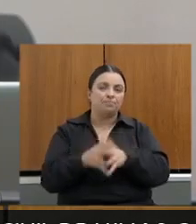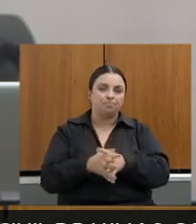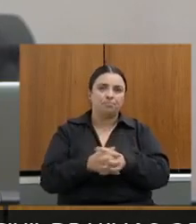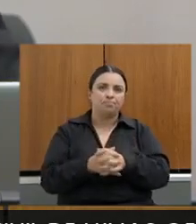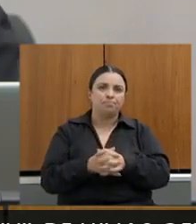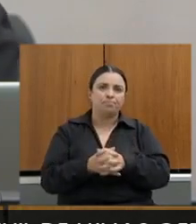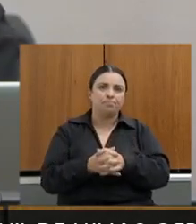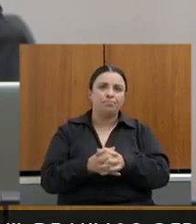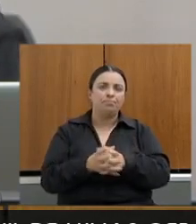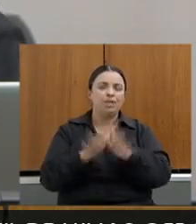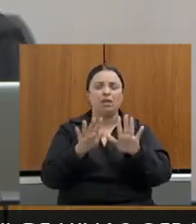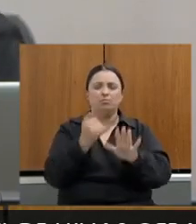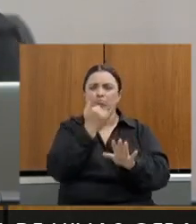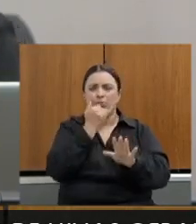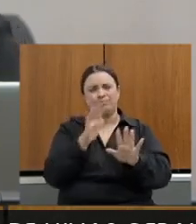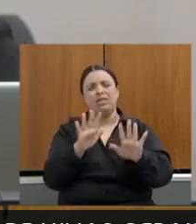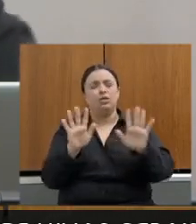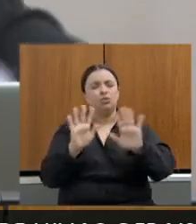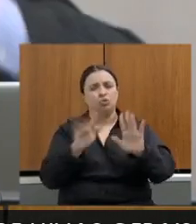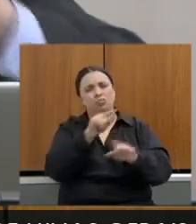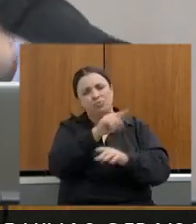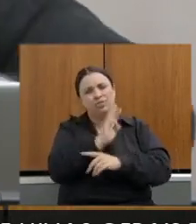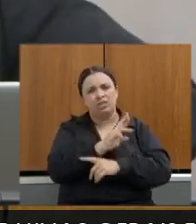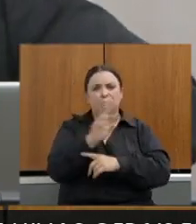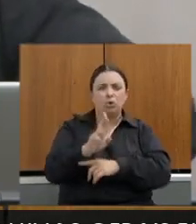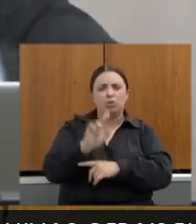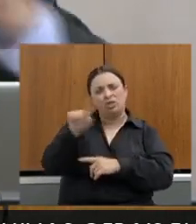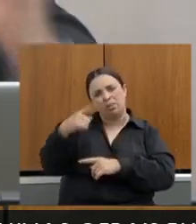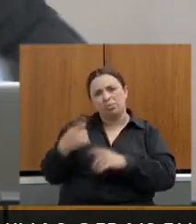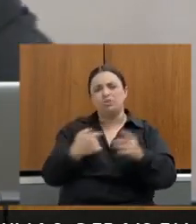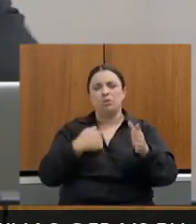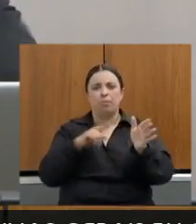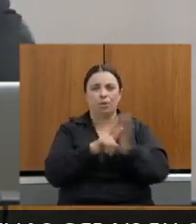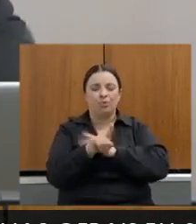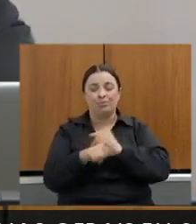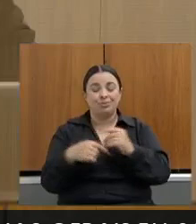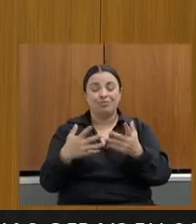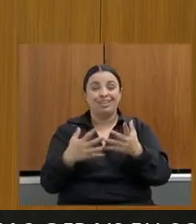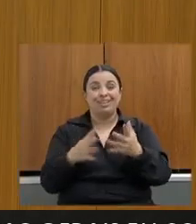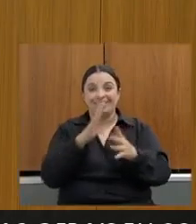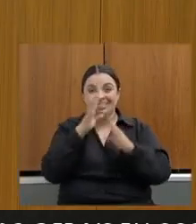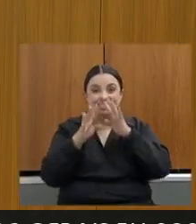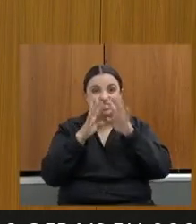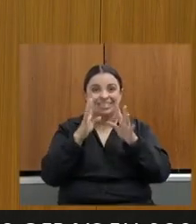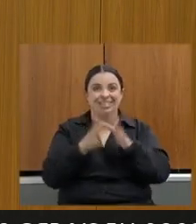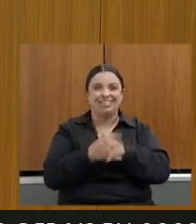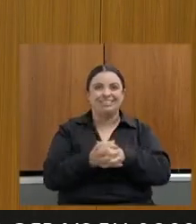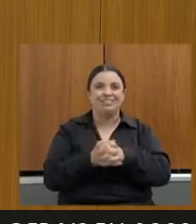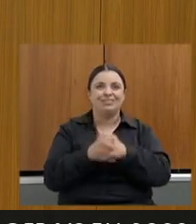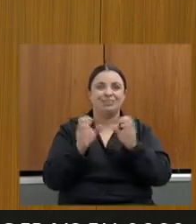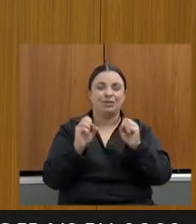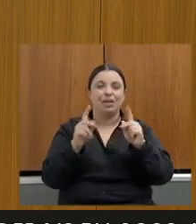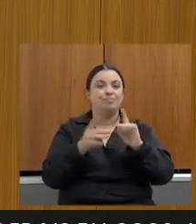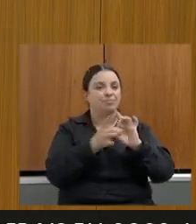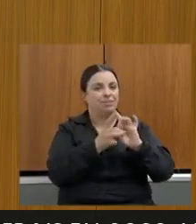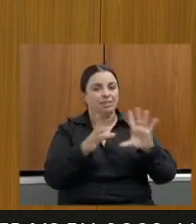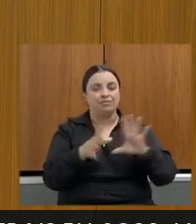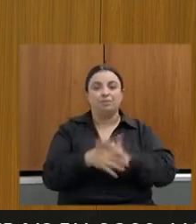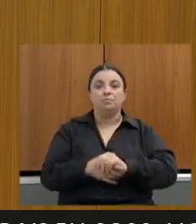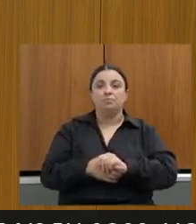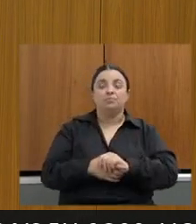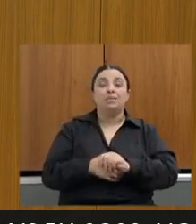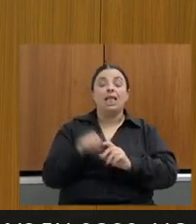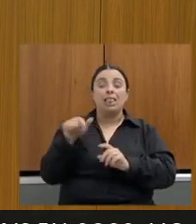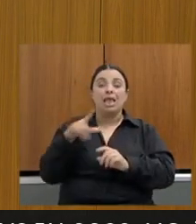bom eu vou deixar o seu responder para não não ficar muita coisa não é rápido fica à vontade assim porque porque